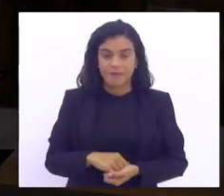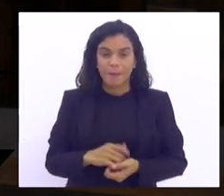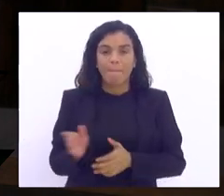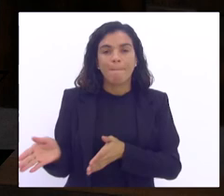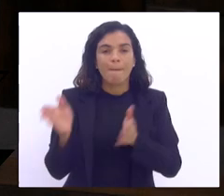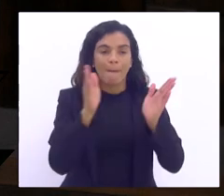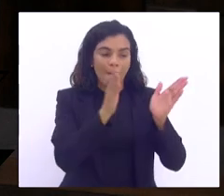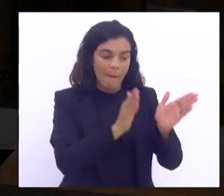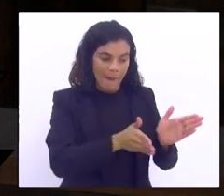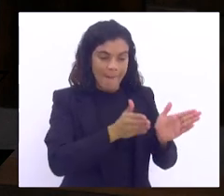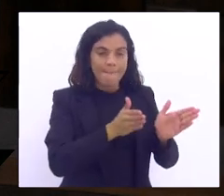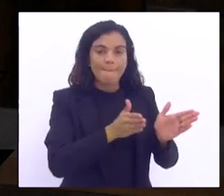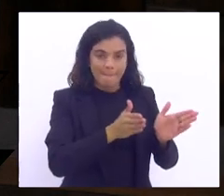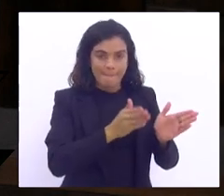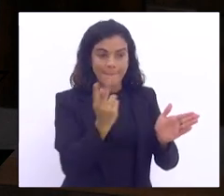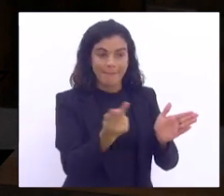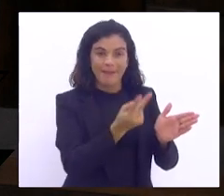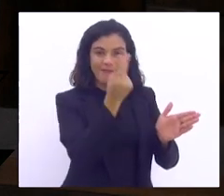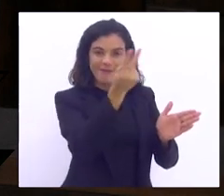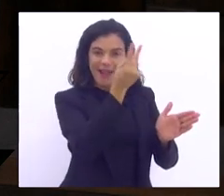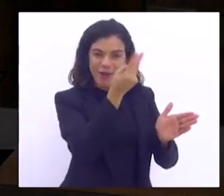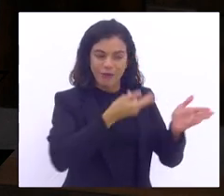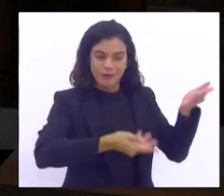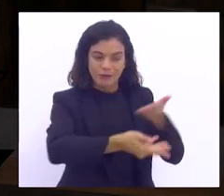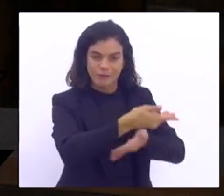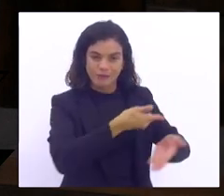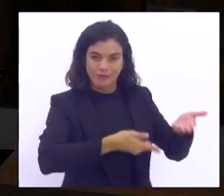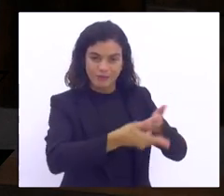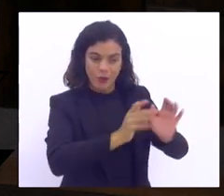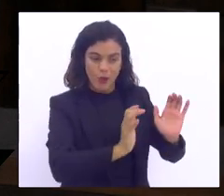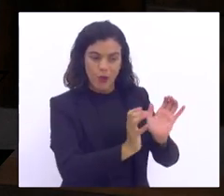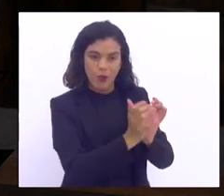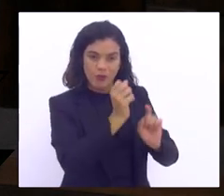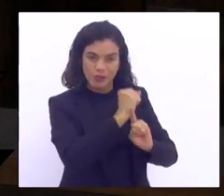lado, valores compartilhados pelo grupo